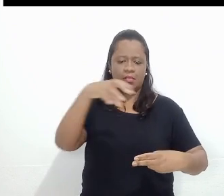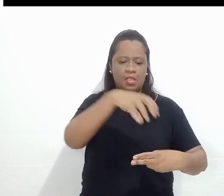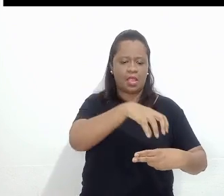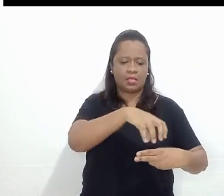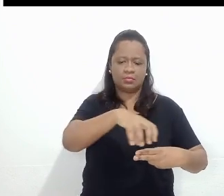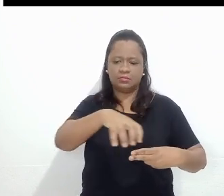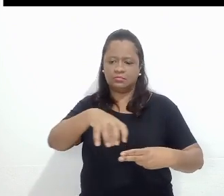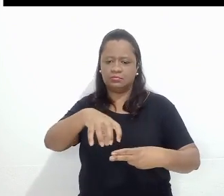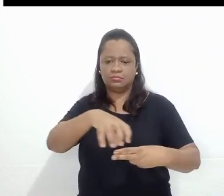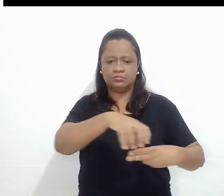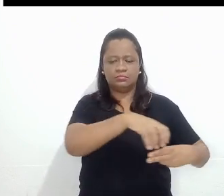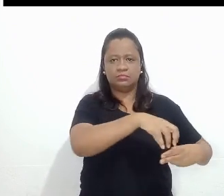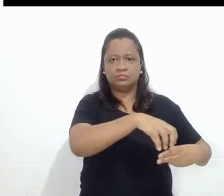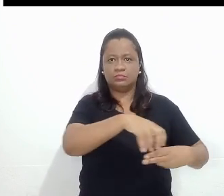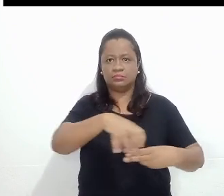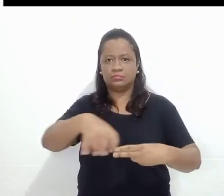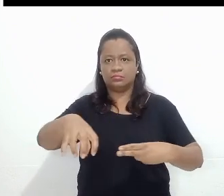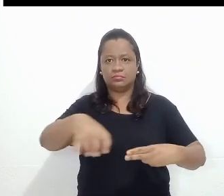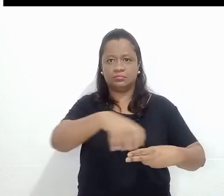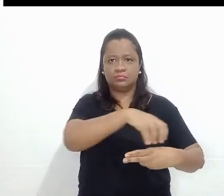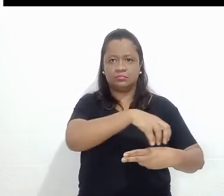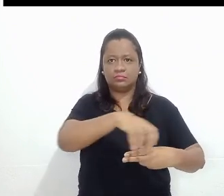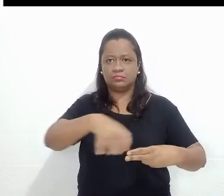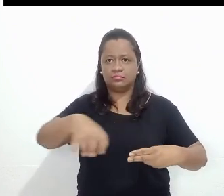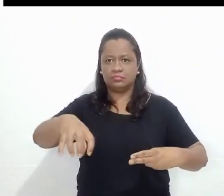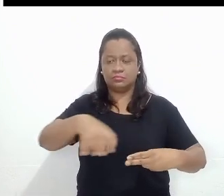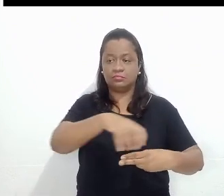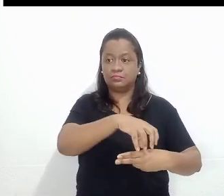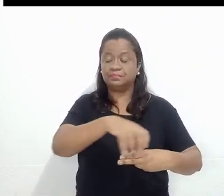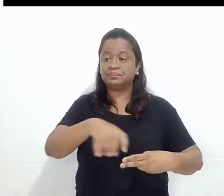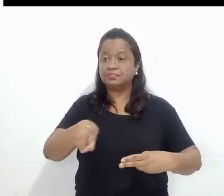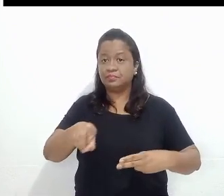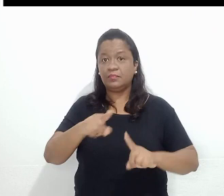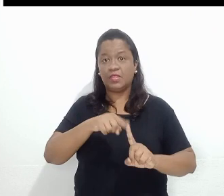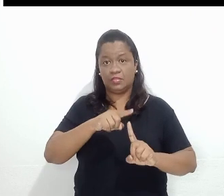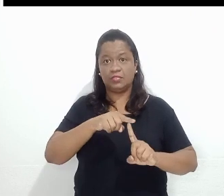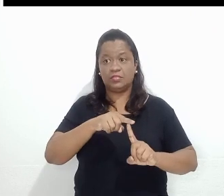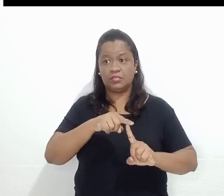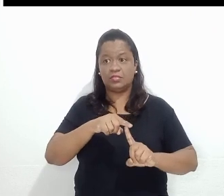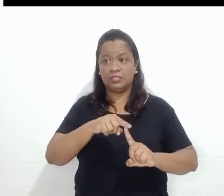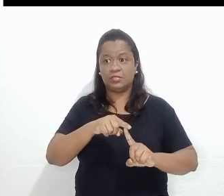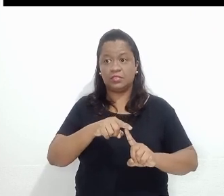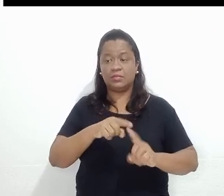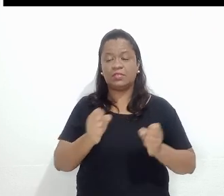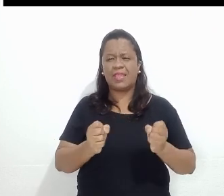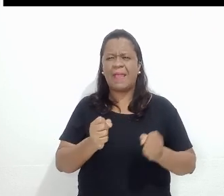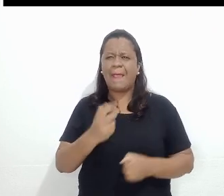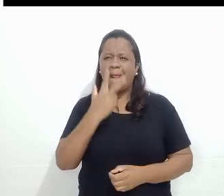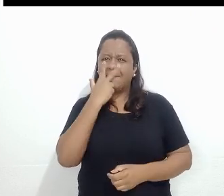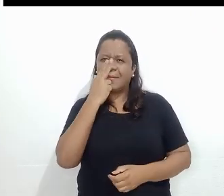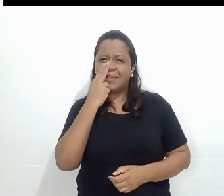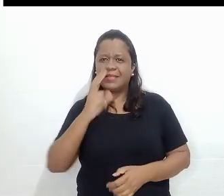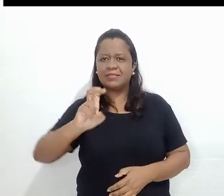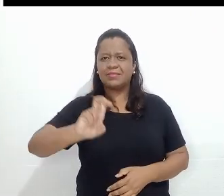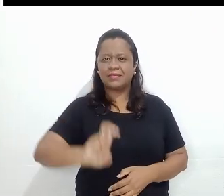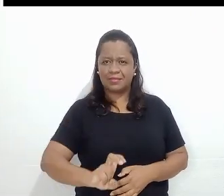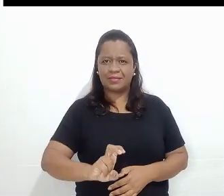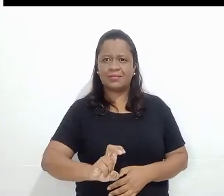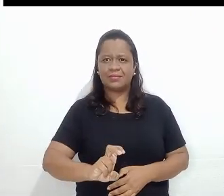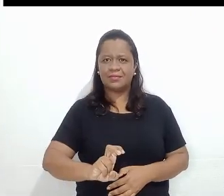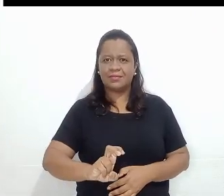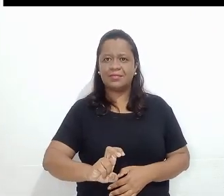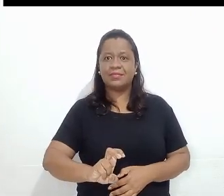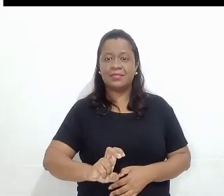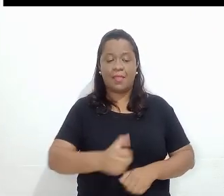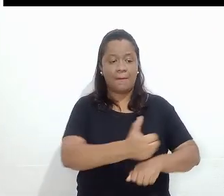câmera deslizar em cima, né? Esse tipo de carrinho aqui, por exemplo, me parece que tem uma cadeirinha aqui também para a câmera, né?